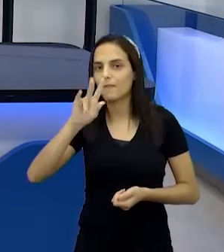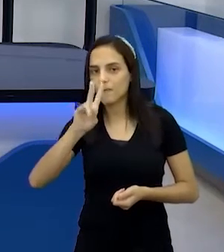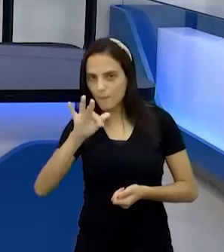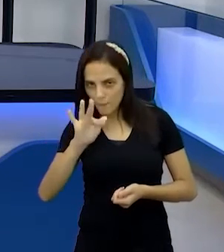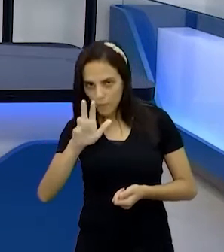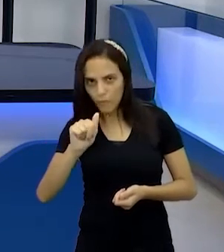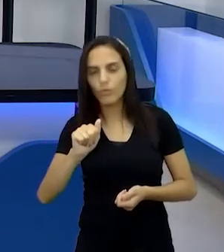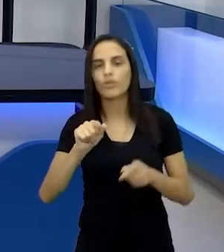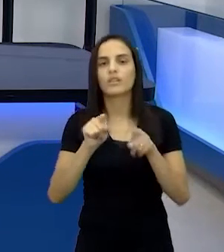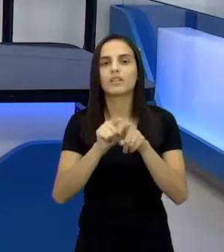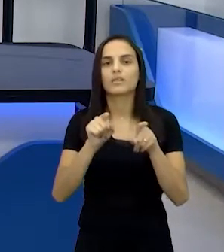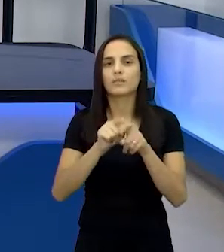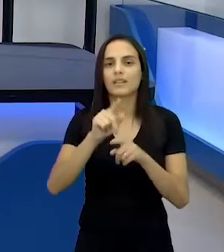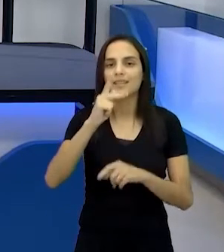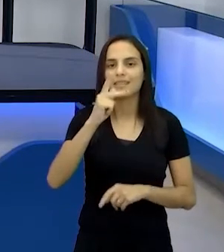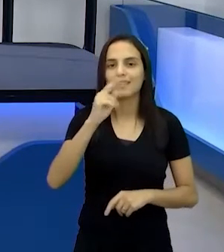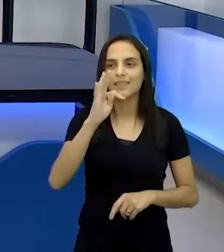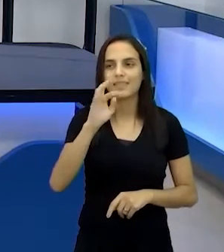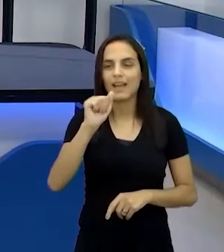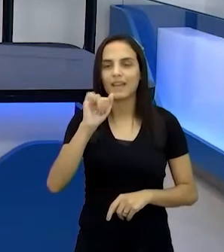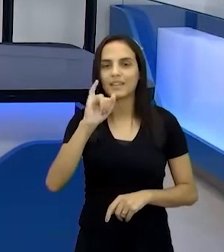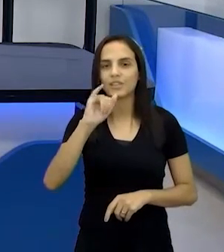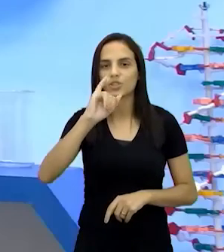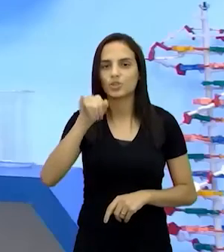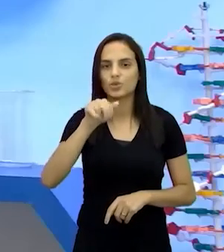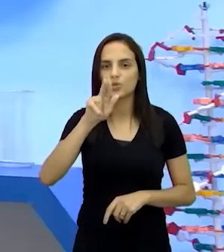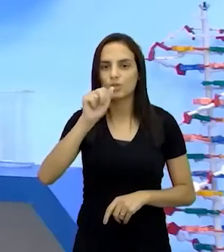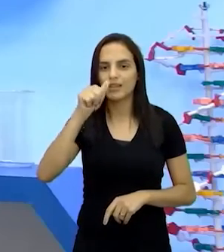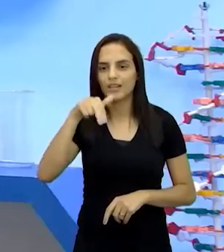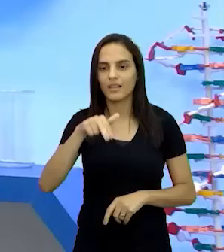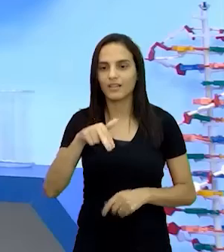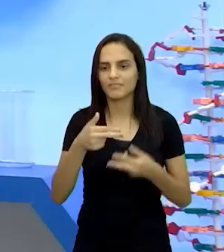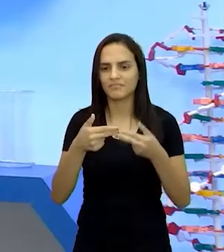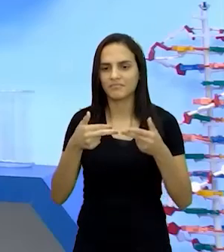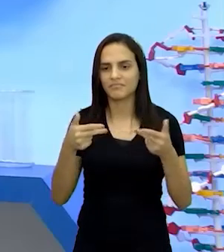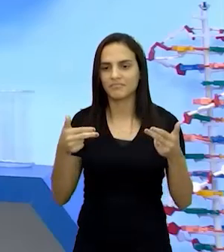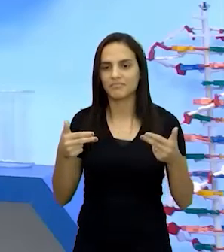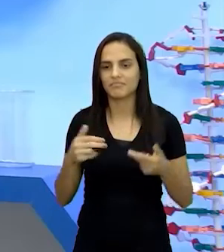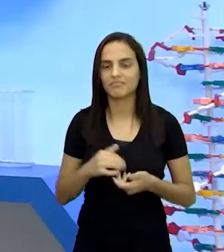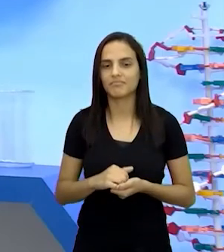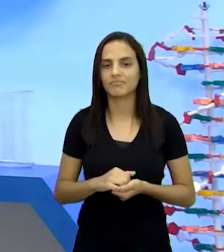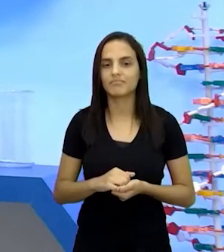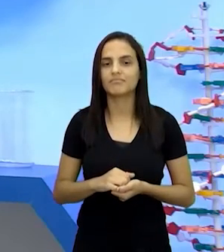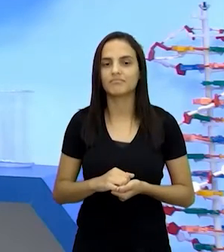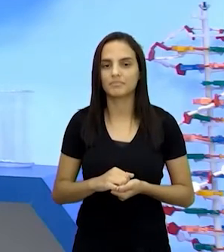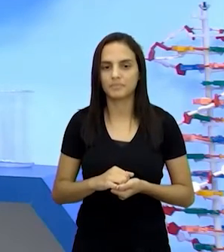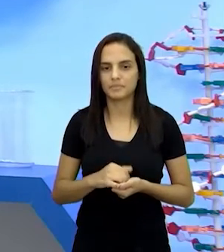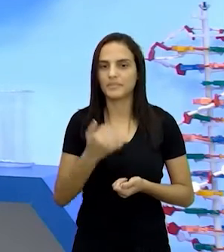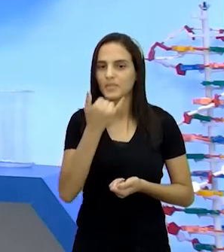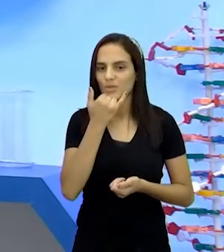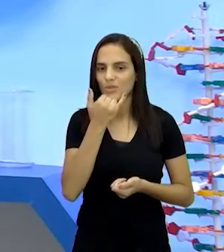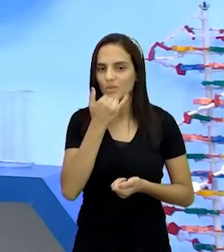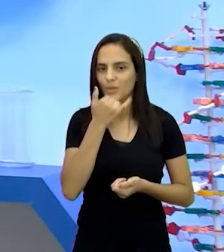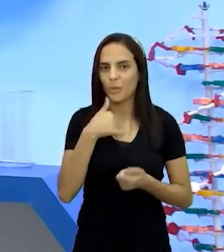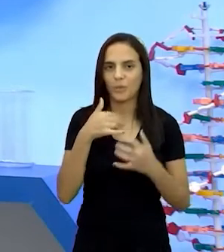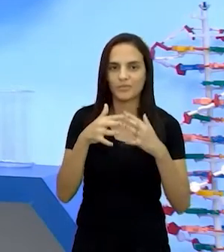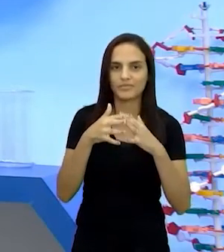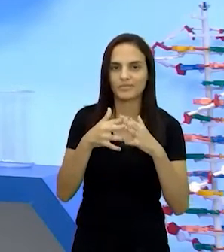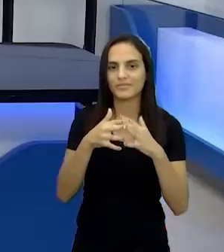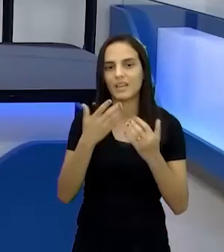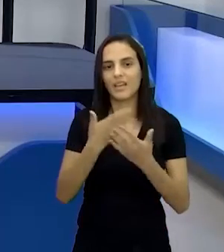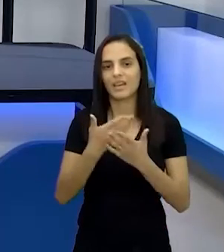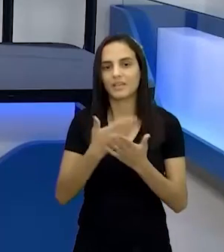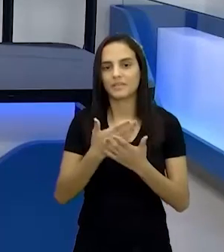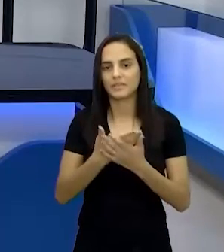O Tai Chi Chuan. Eu entrei aqui, estou ficando 1 tonelada mais inteligente. Você em casa, com certeza. Então, desculpa, estou atrapalhando a aula. Por favor,